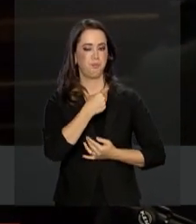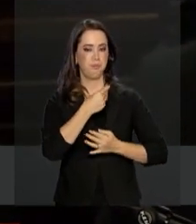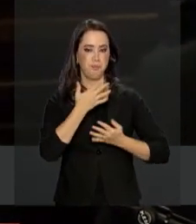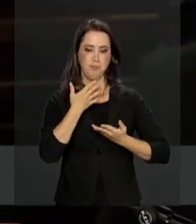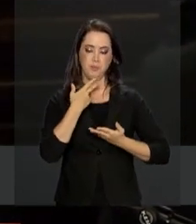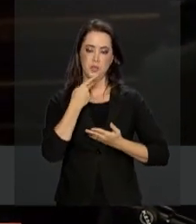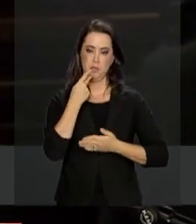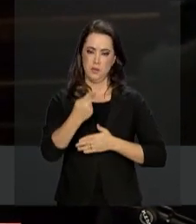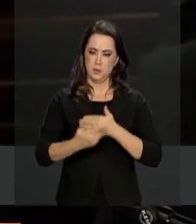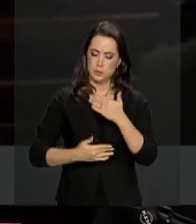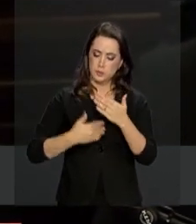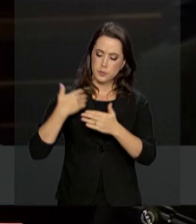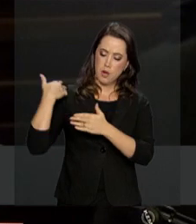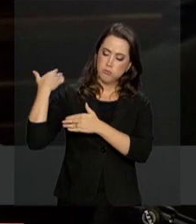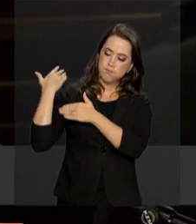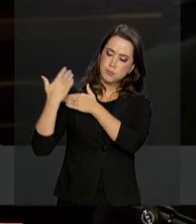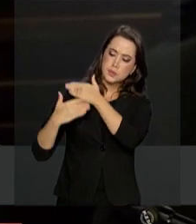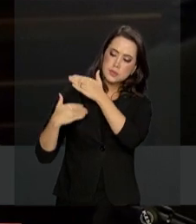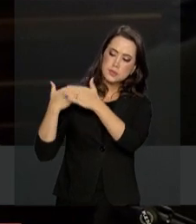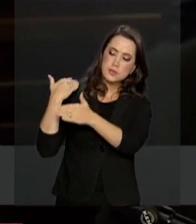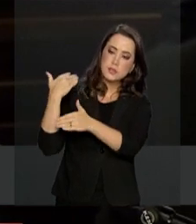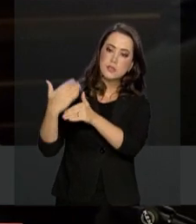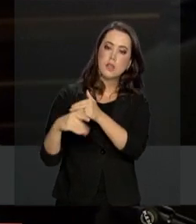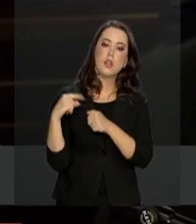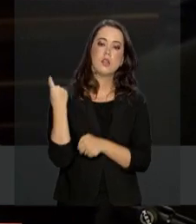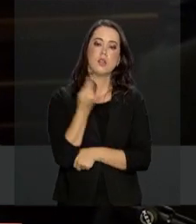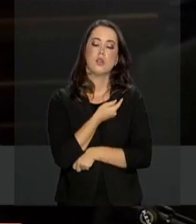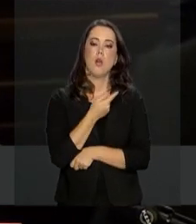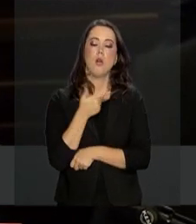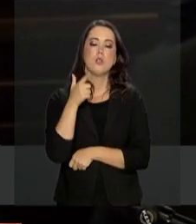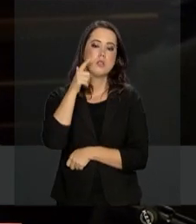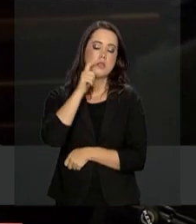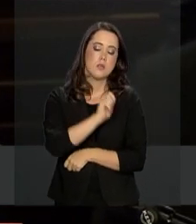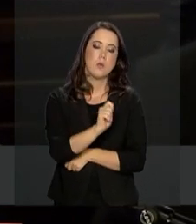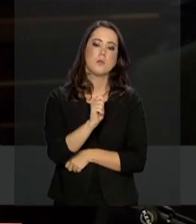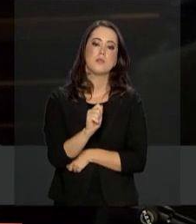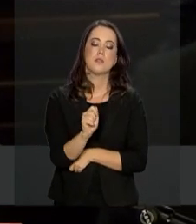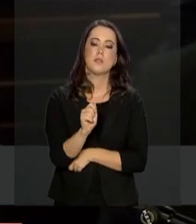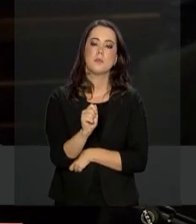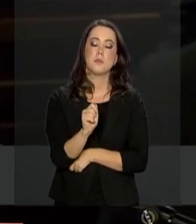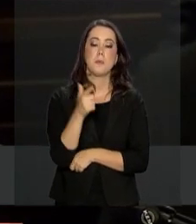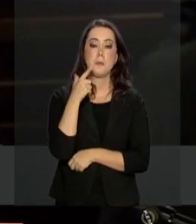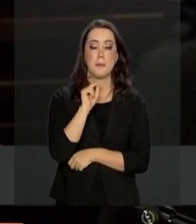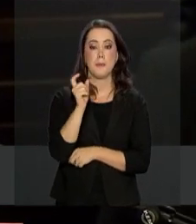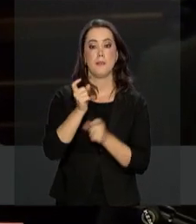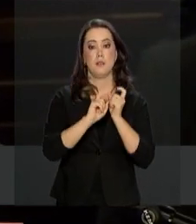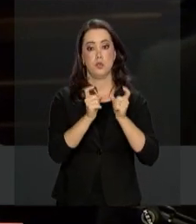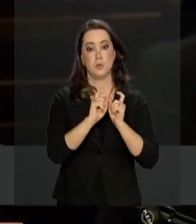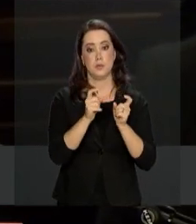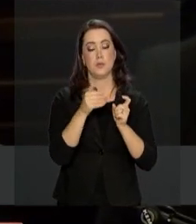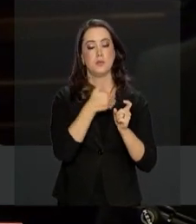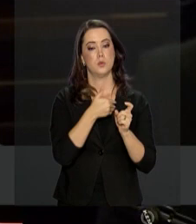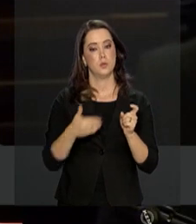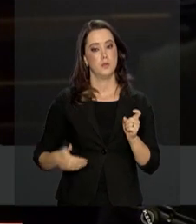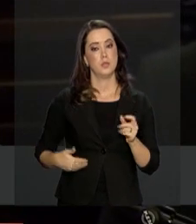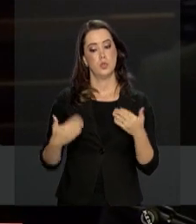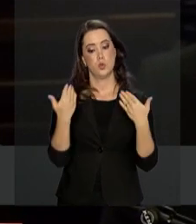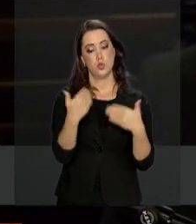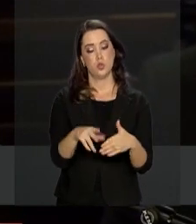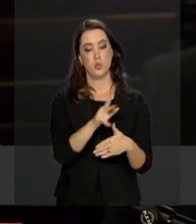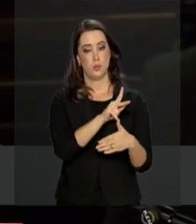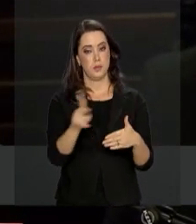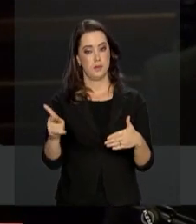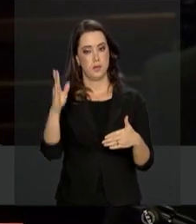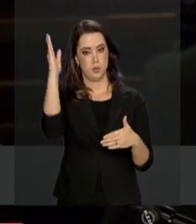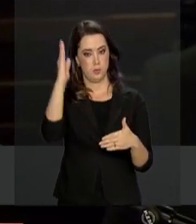longo ao longo do tempo nós conseguimos nesta nesta nesta gestão à frente da presidência da